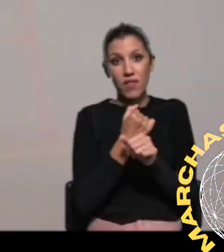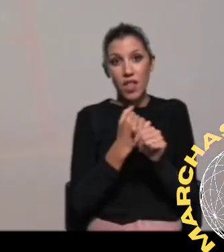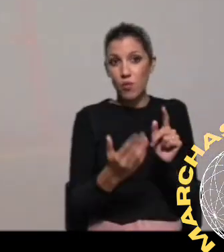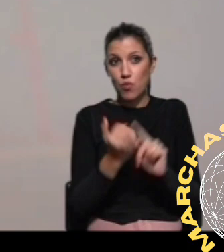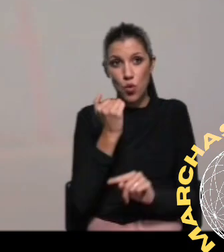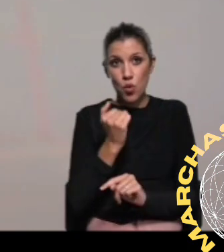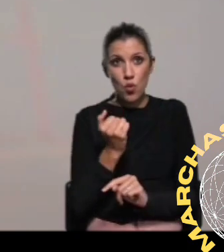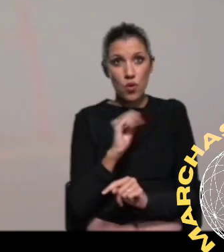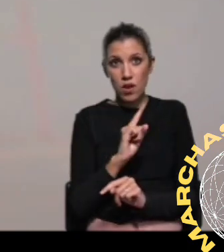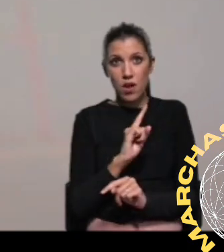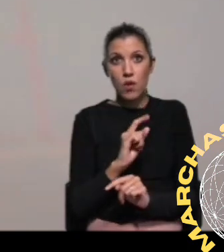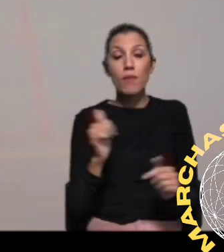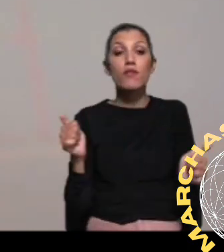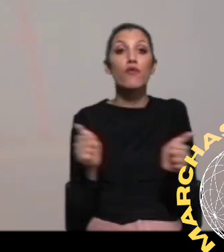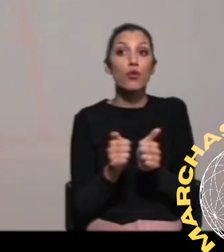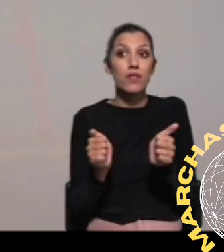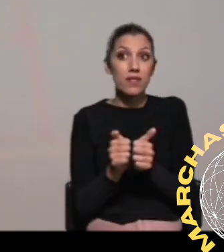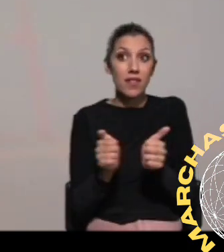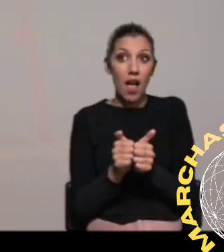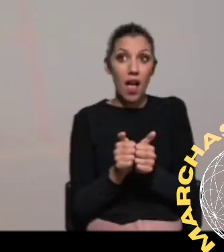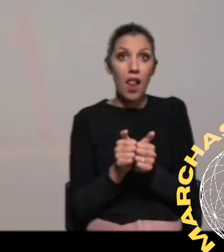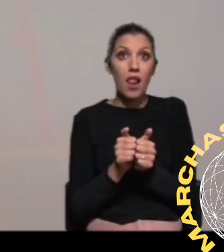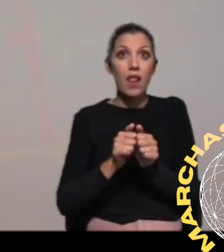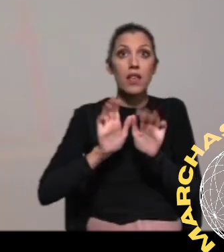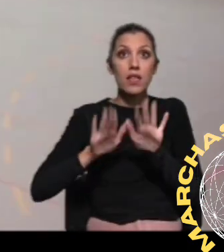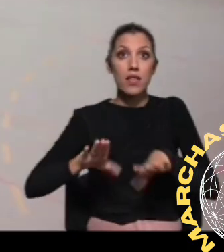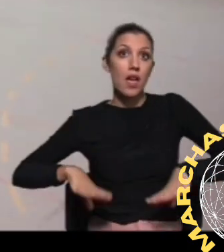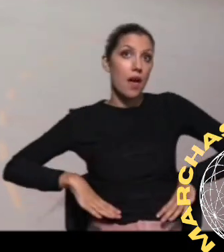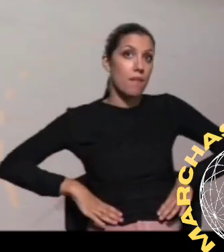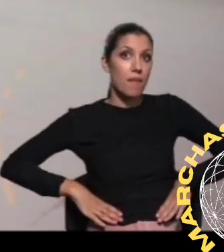principal atividade é o futsal e a marcha do Castelo.